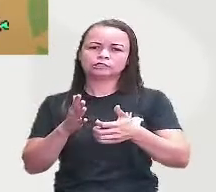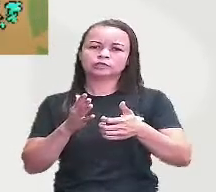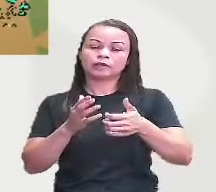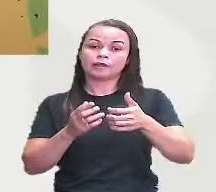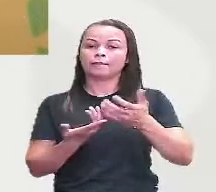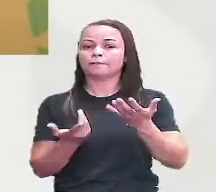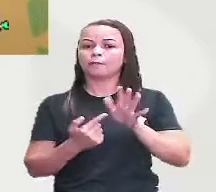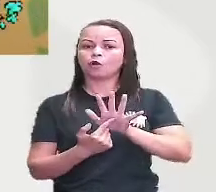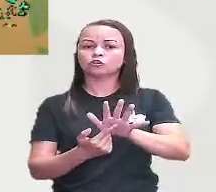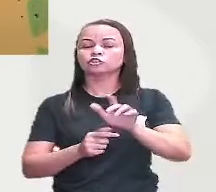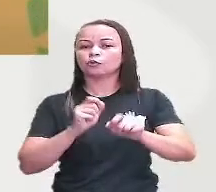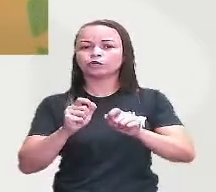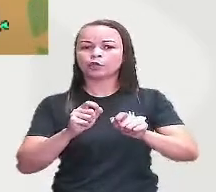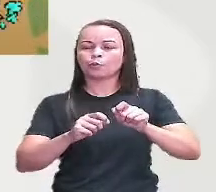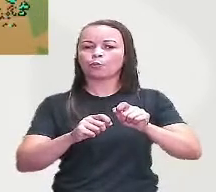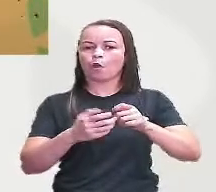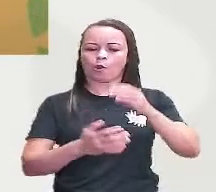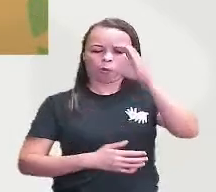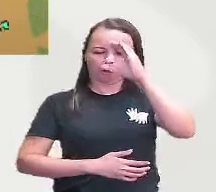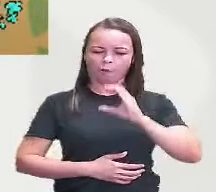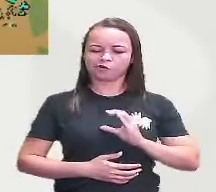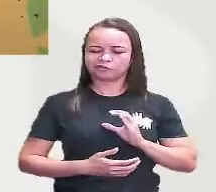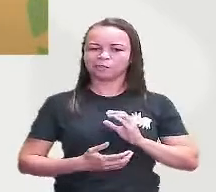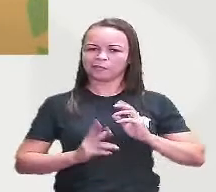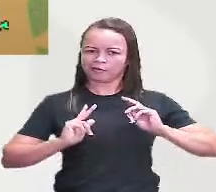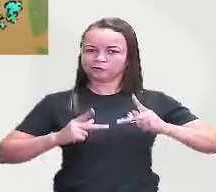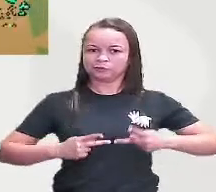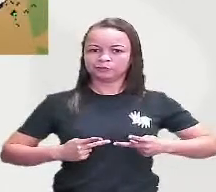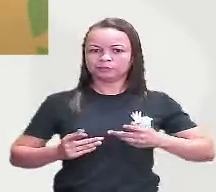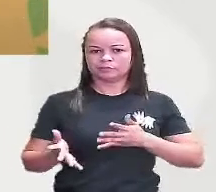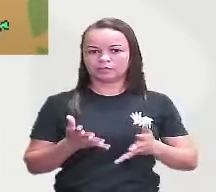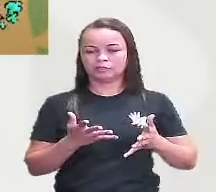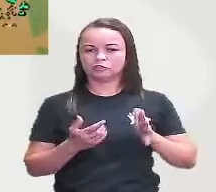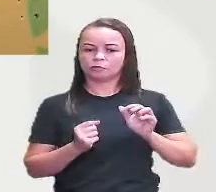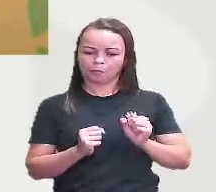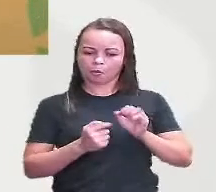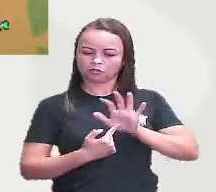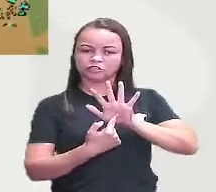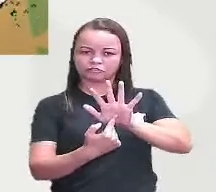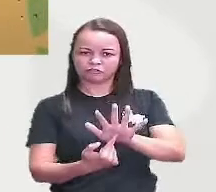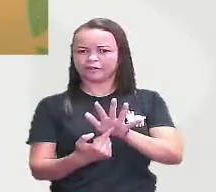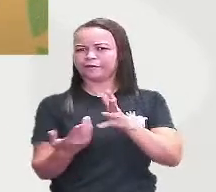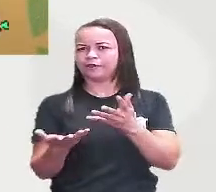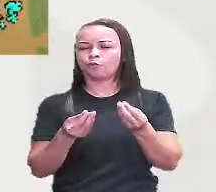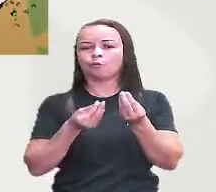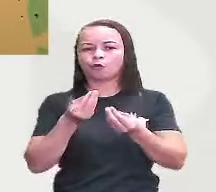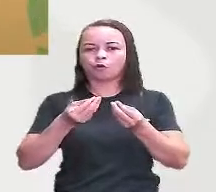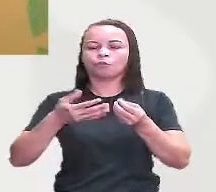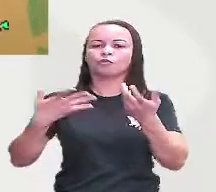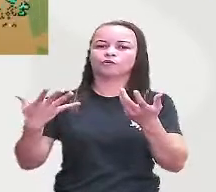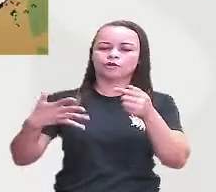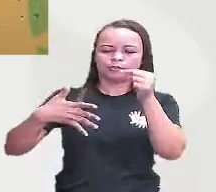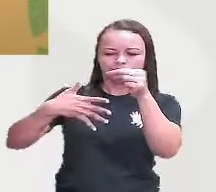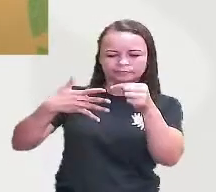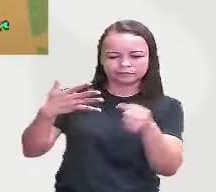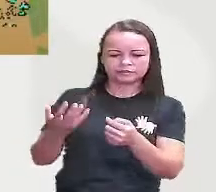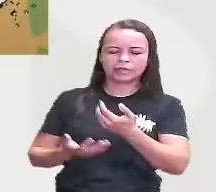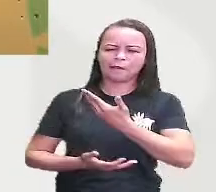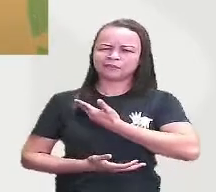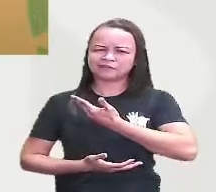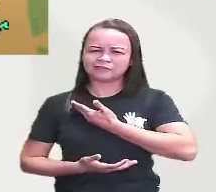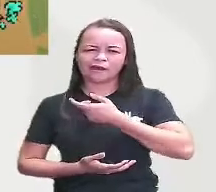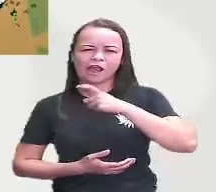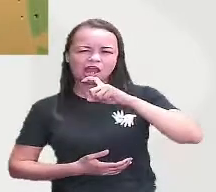comportamentos humanos. A gente pode ver também eles representando a amizade, a inveja,